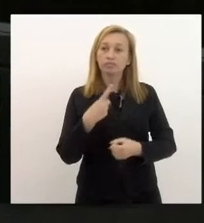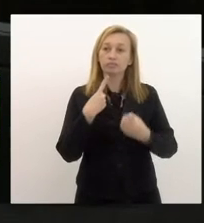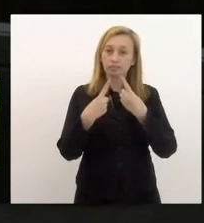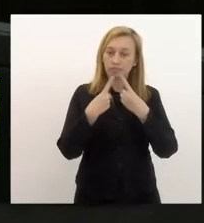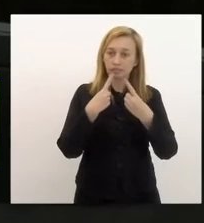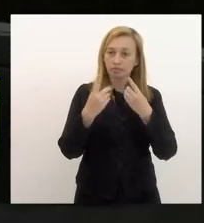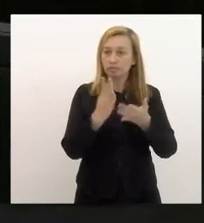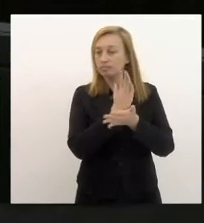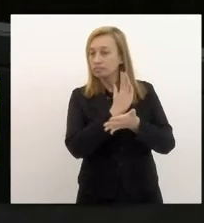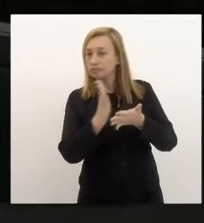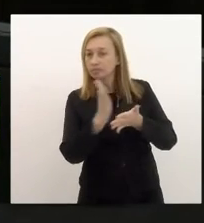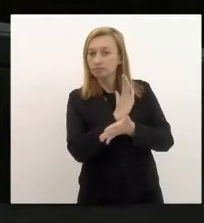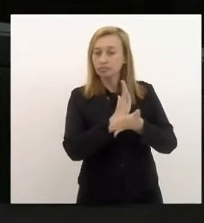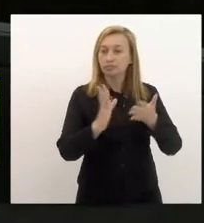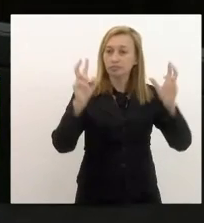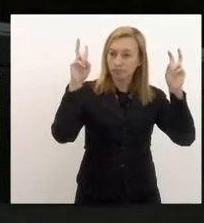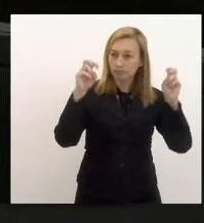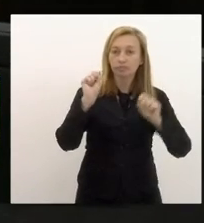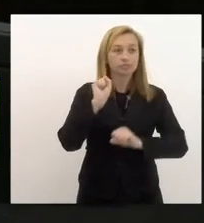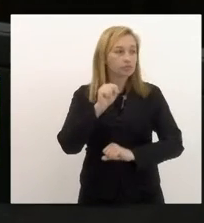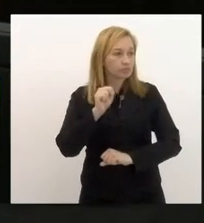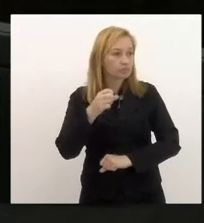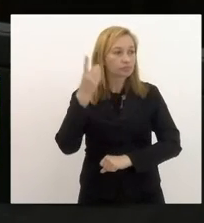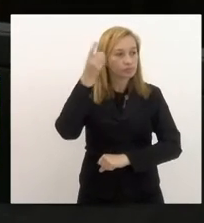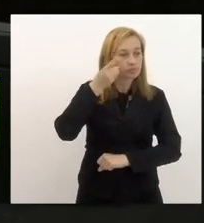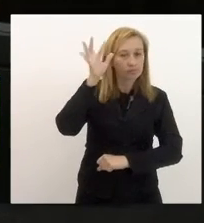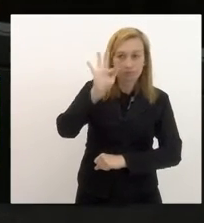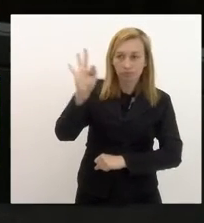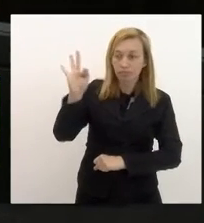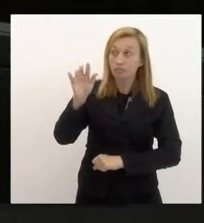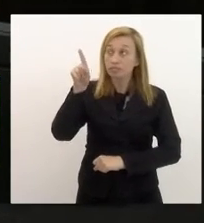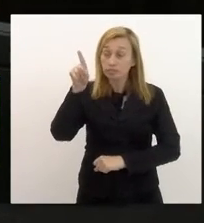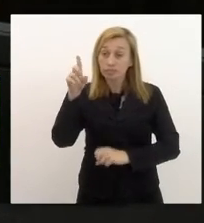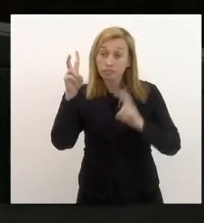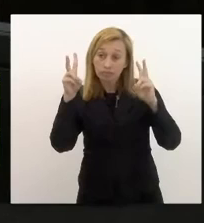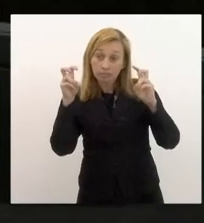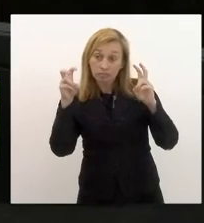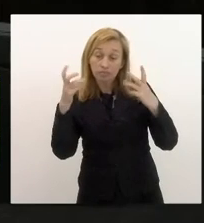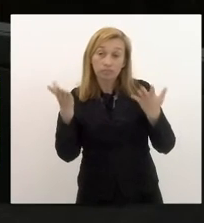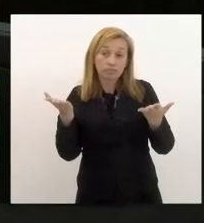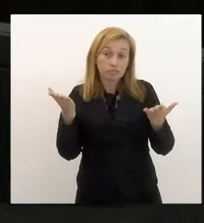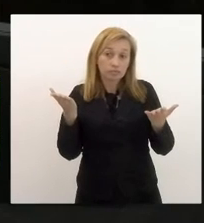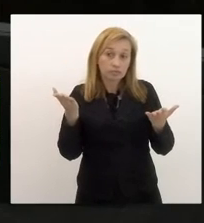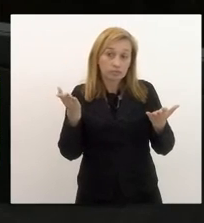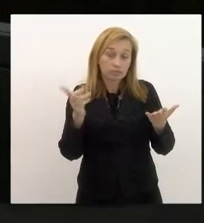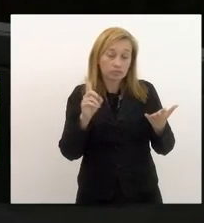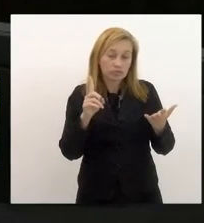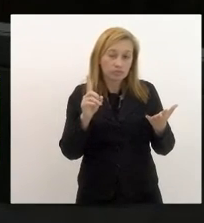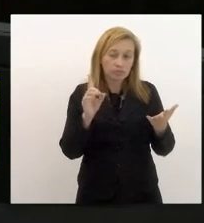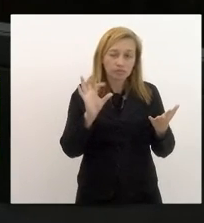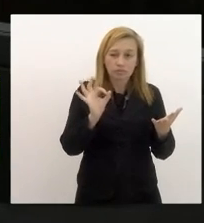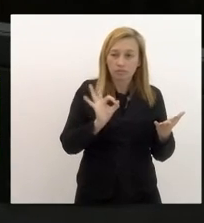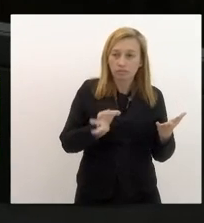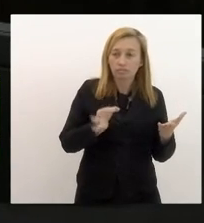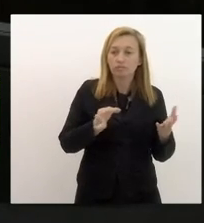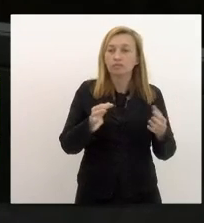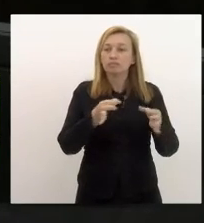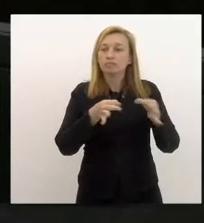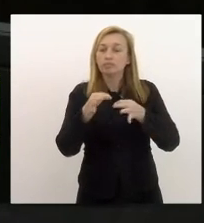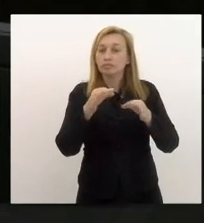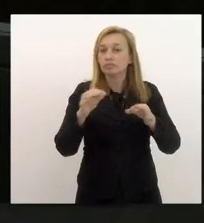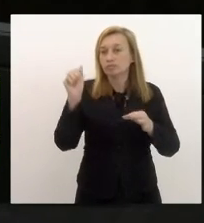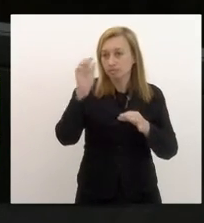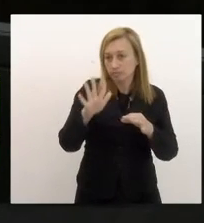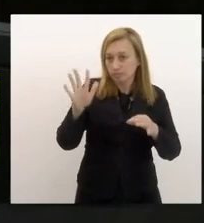algumas ações sem uns deputados federais aquelas que não exatamente sobre o plano como um